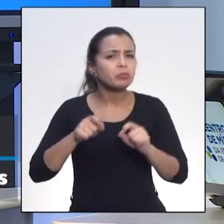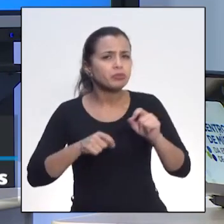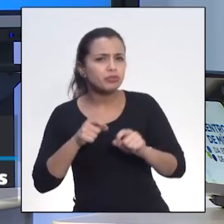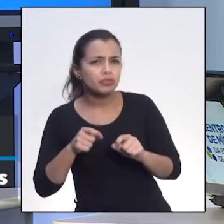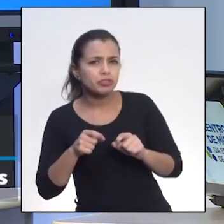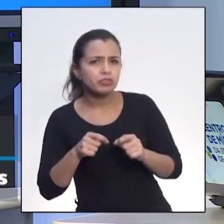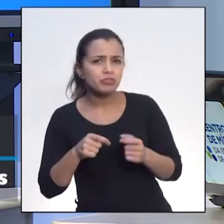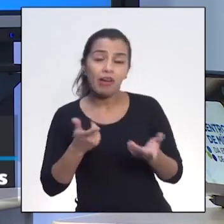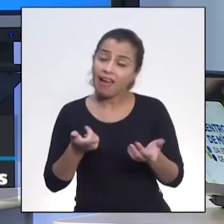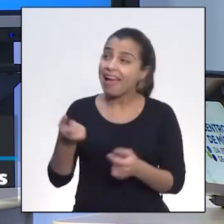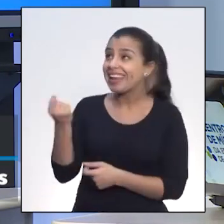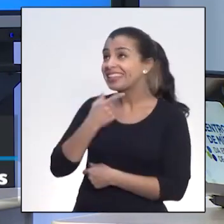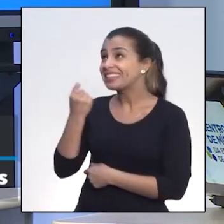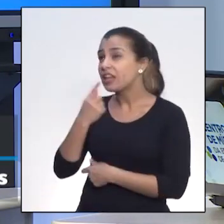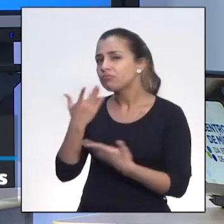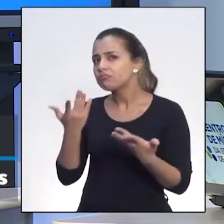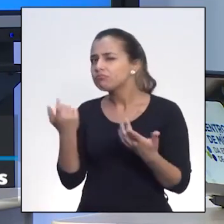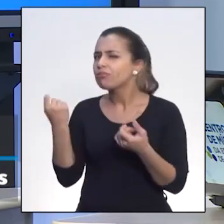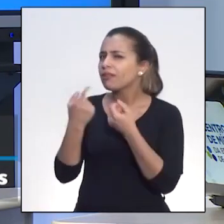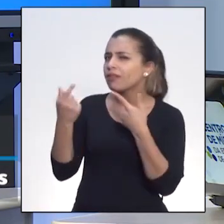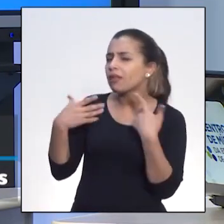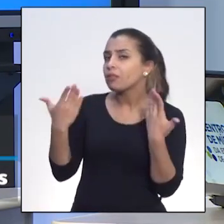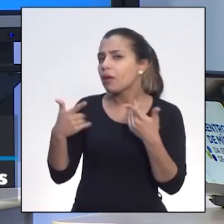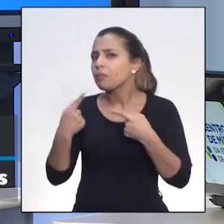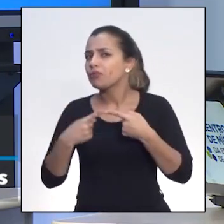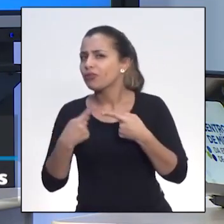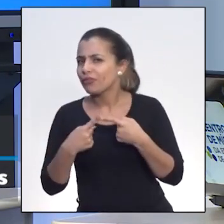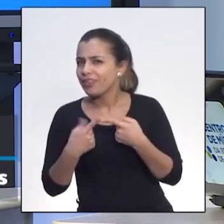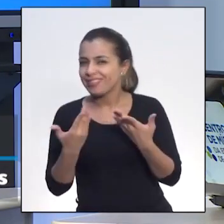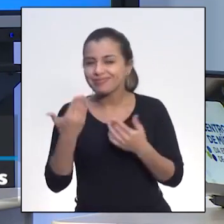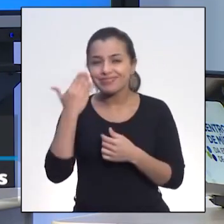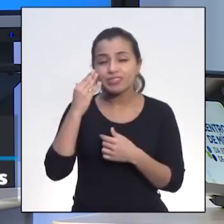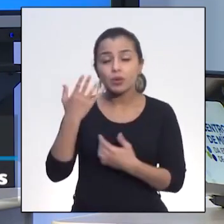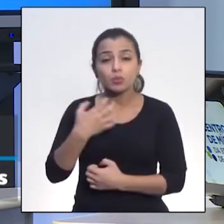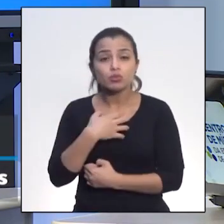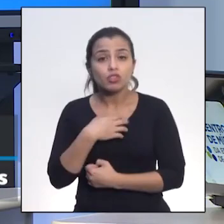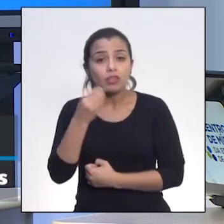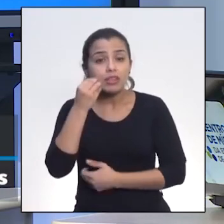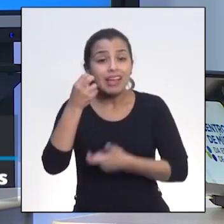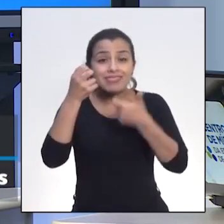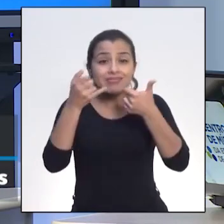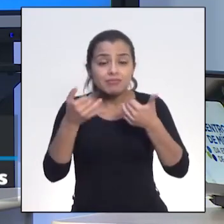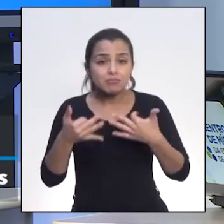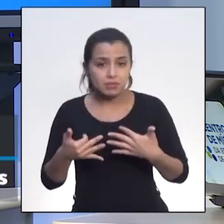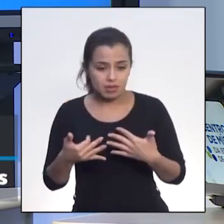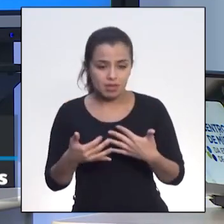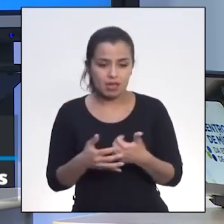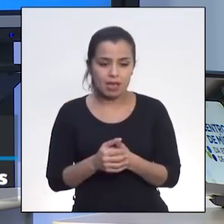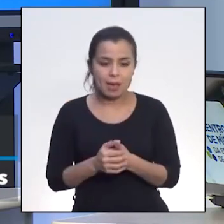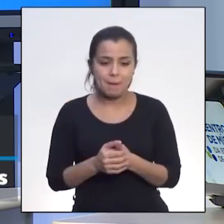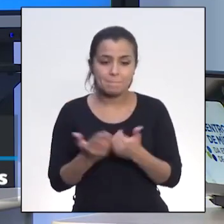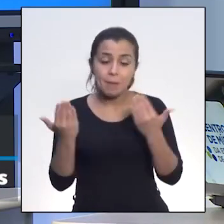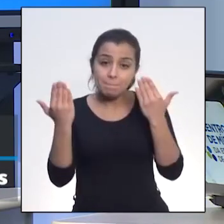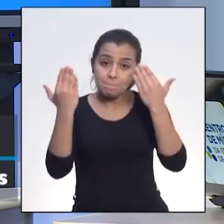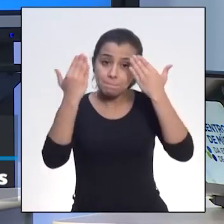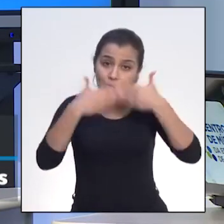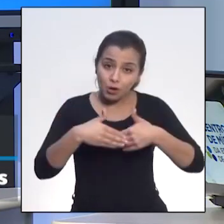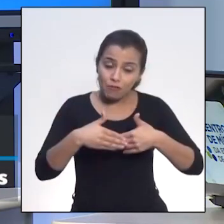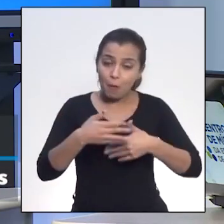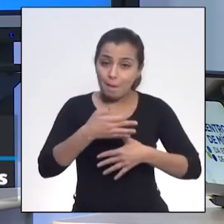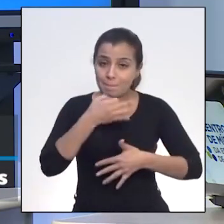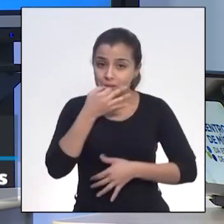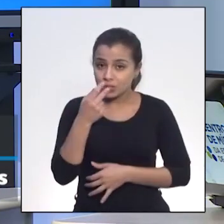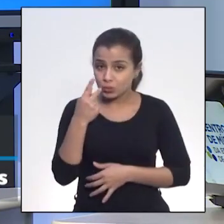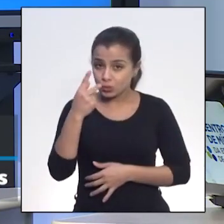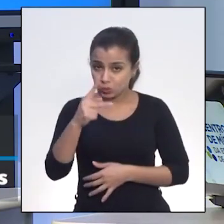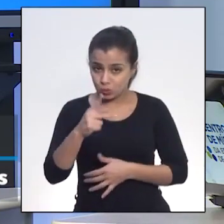assustam, são engraçados, divertidos, quais elementos. Ou seja, quando você procura no filme esses elementos para comprovar sua opinião, você está